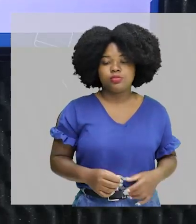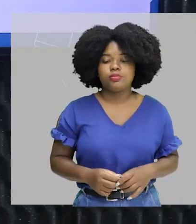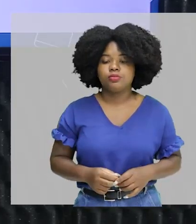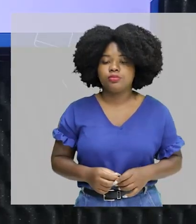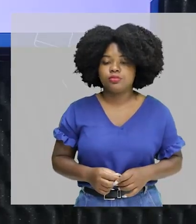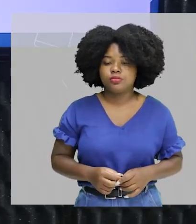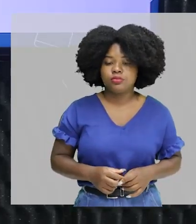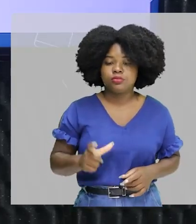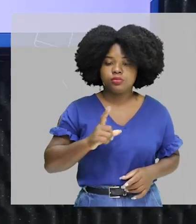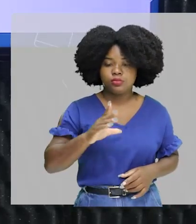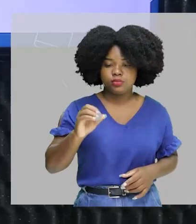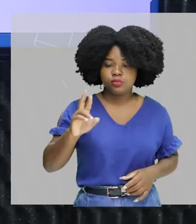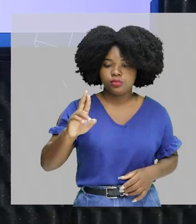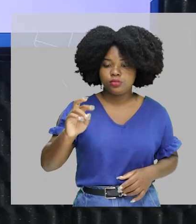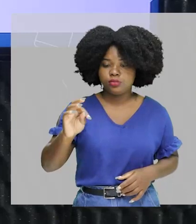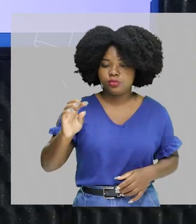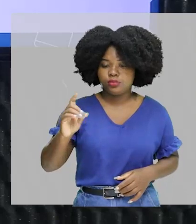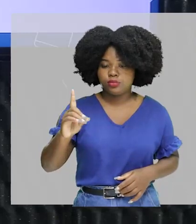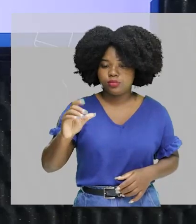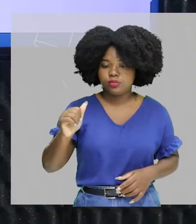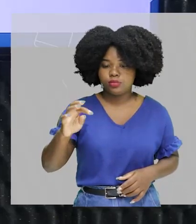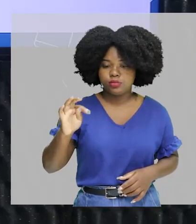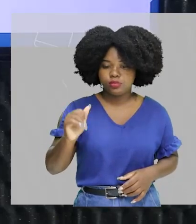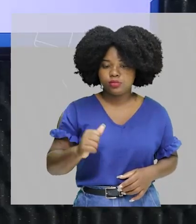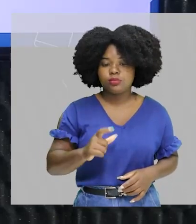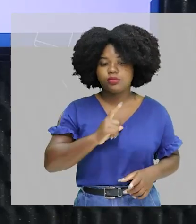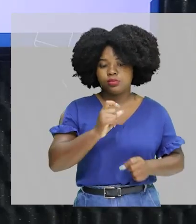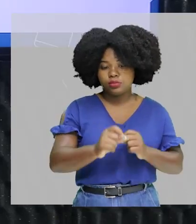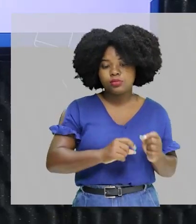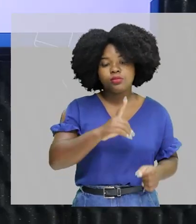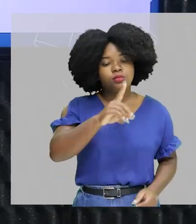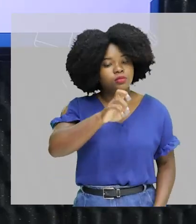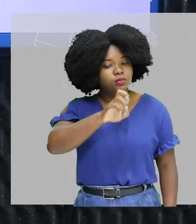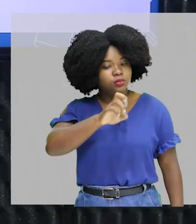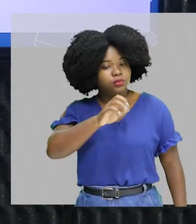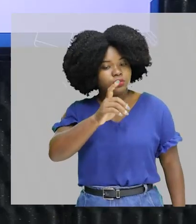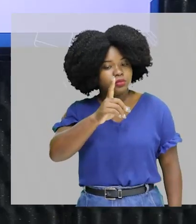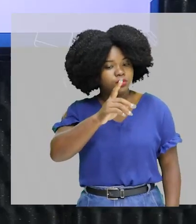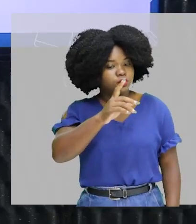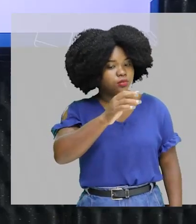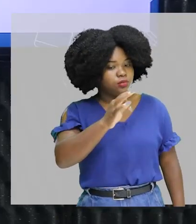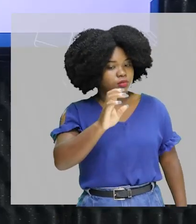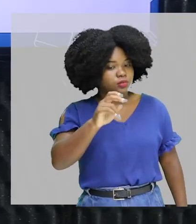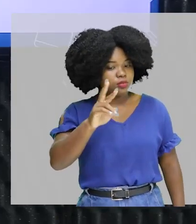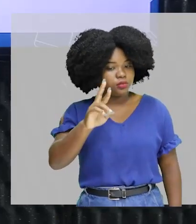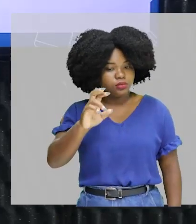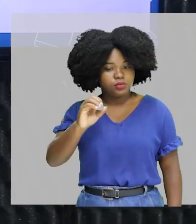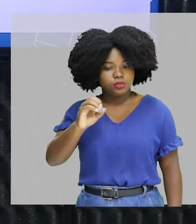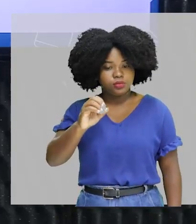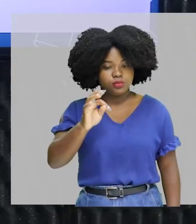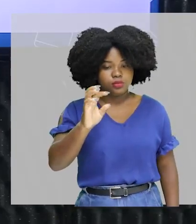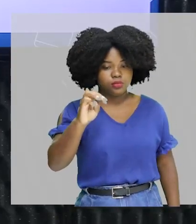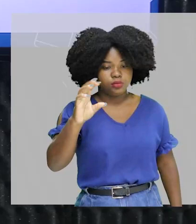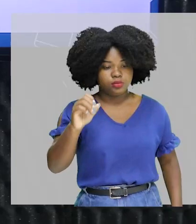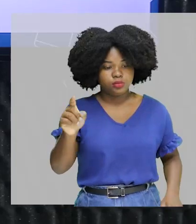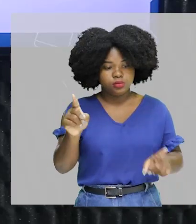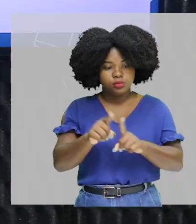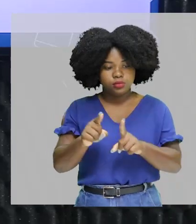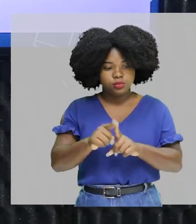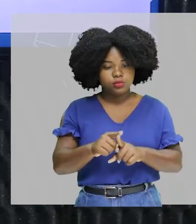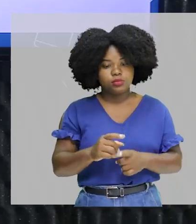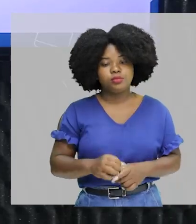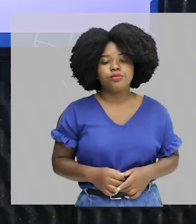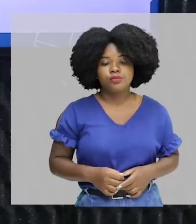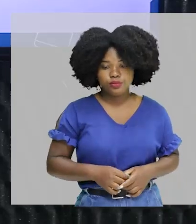Dos chordata, eles são deuterostômios também. Quer dizer que o blastóporo